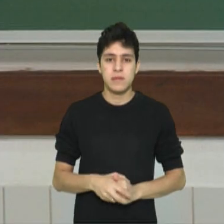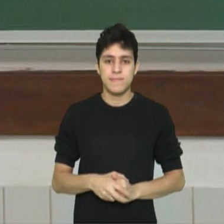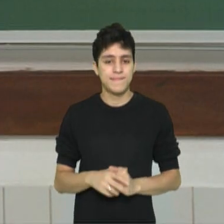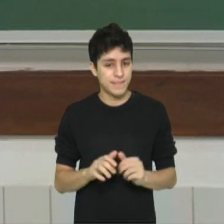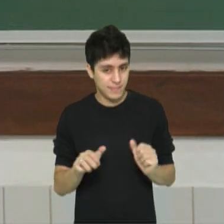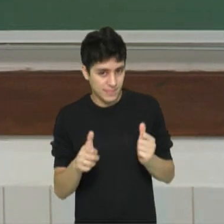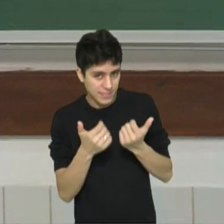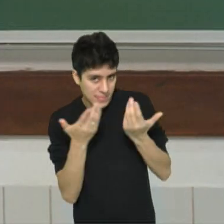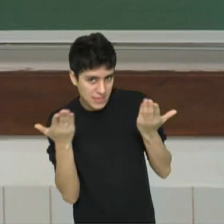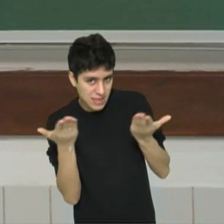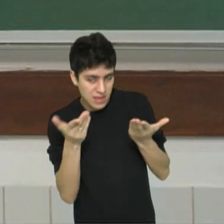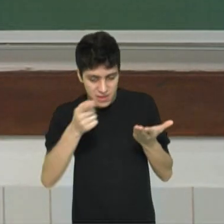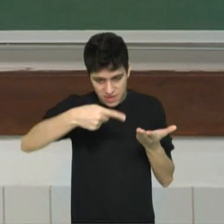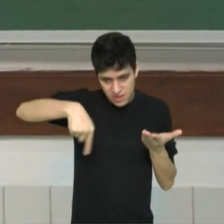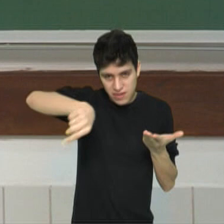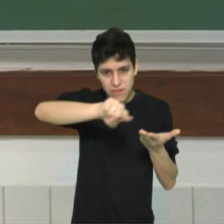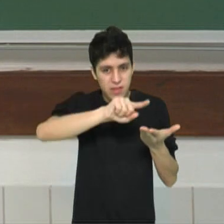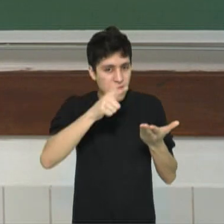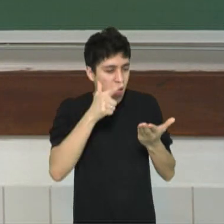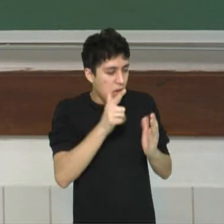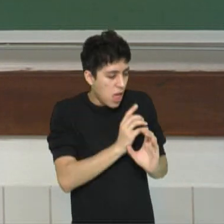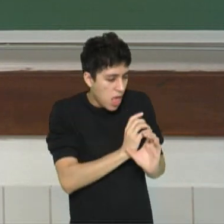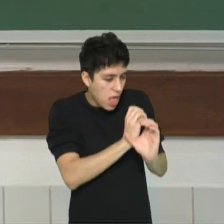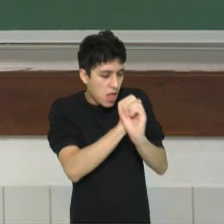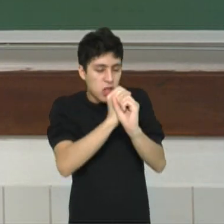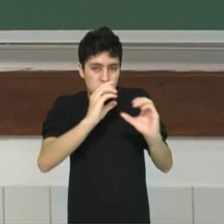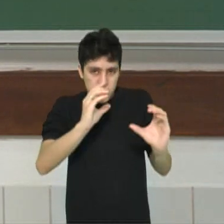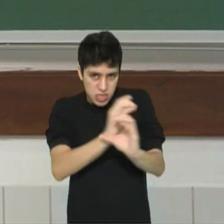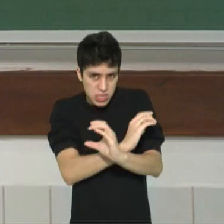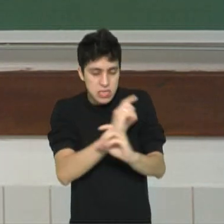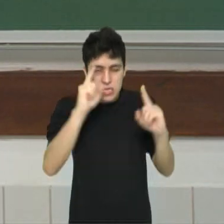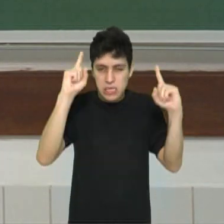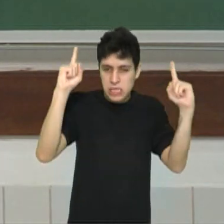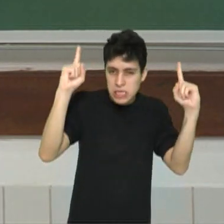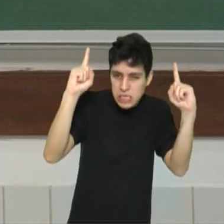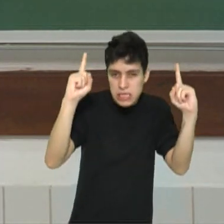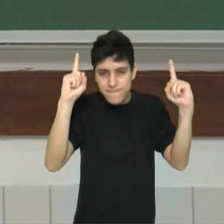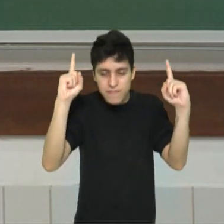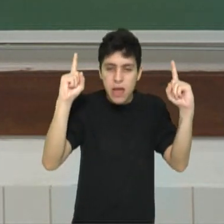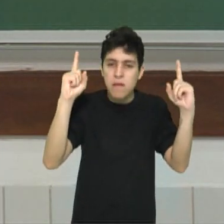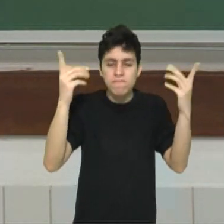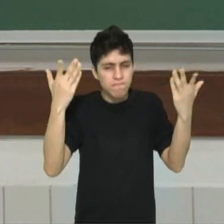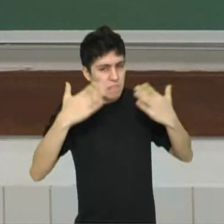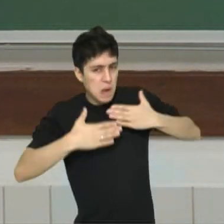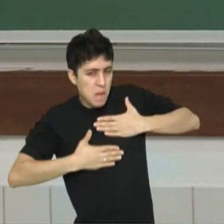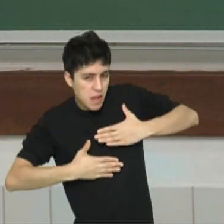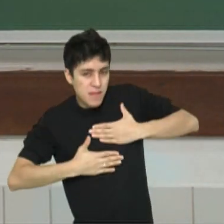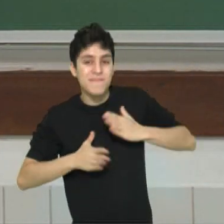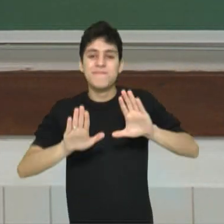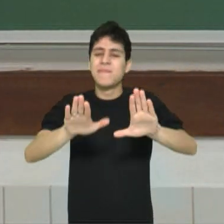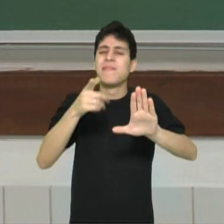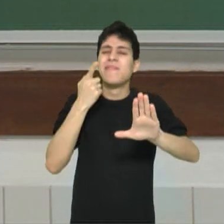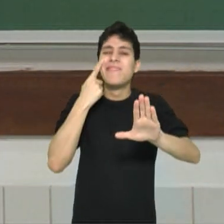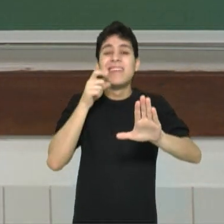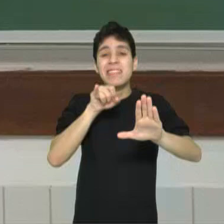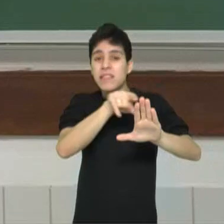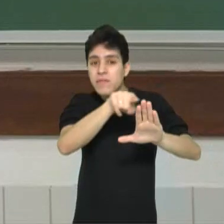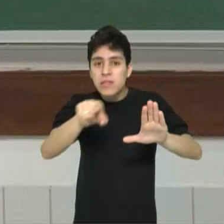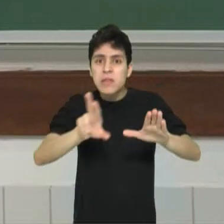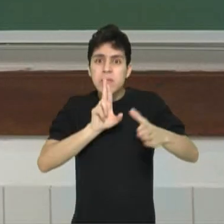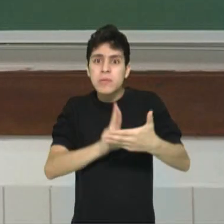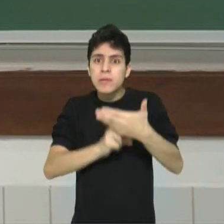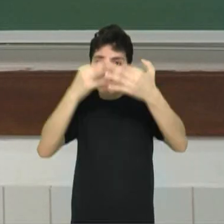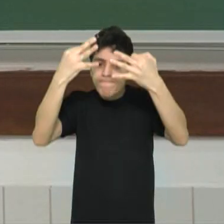E então, conseguiu calcular tudo? Foi tranquilo? Teve dificuldades? Vamos ver se você conseguiu chegar ao resultado